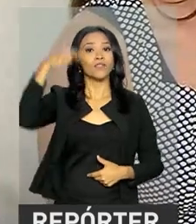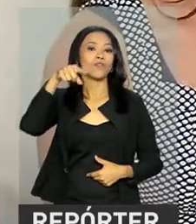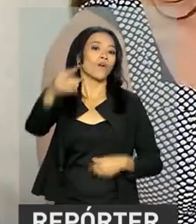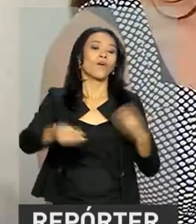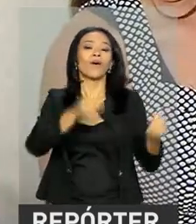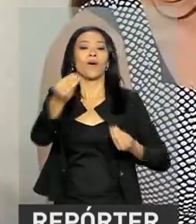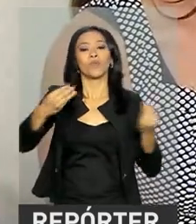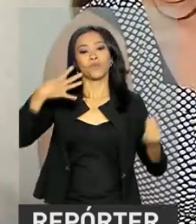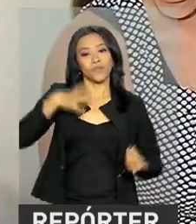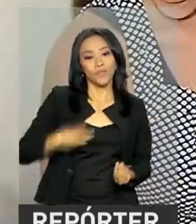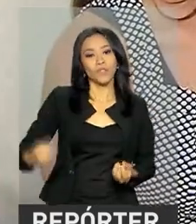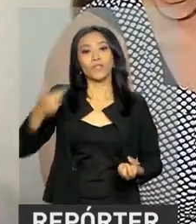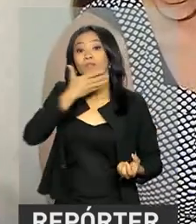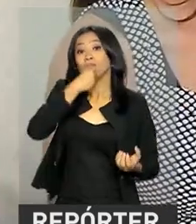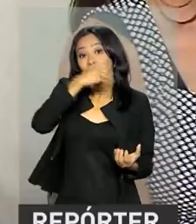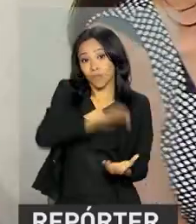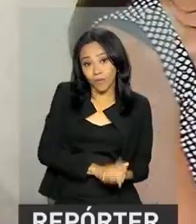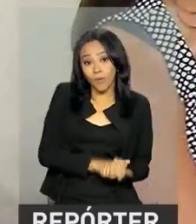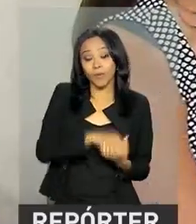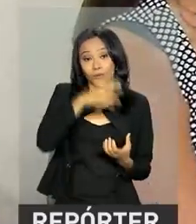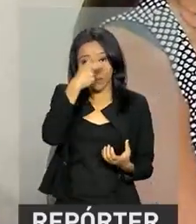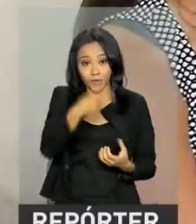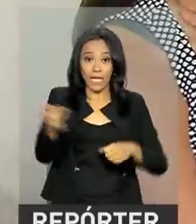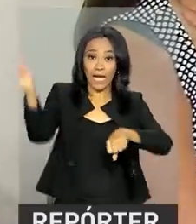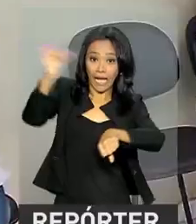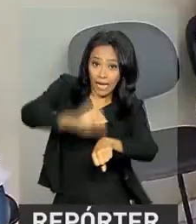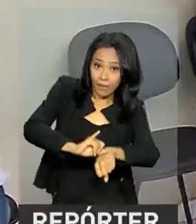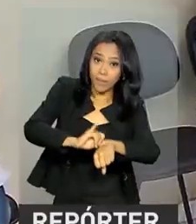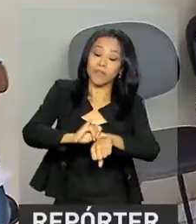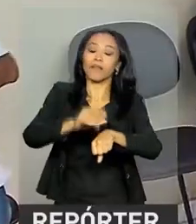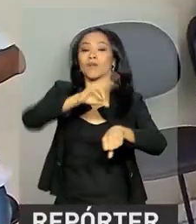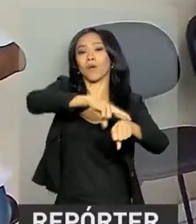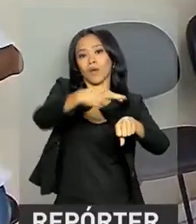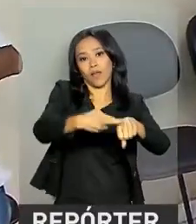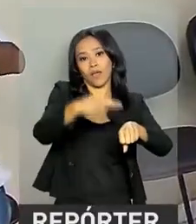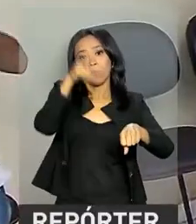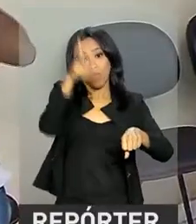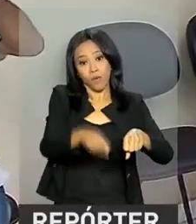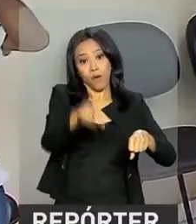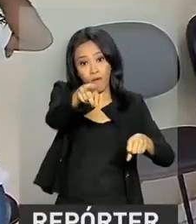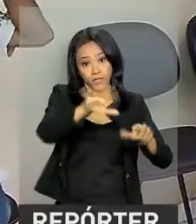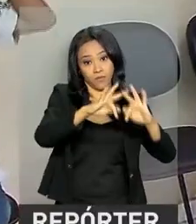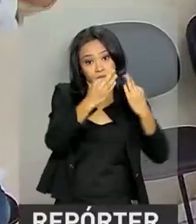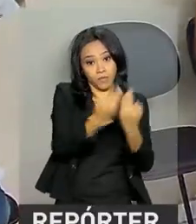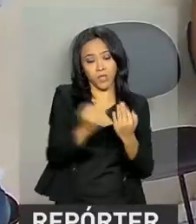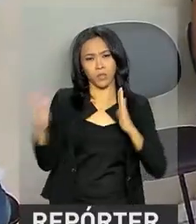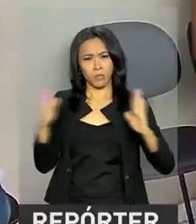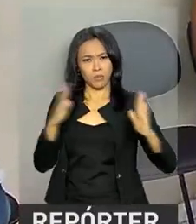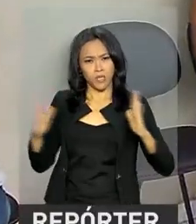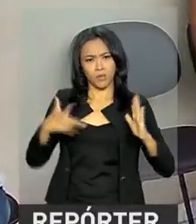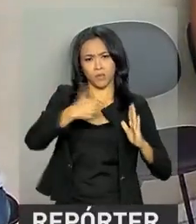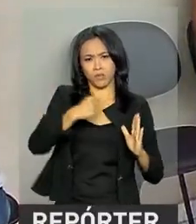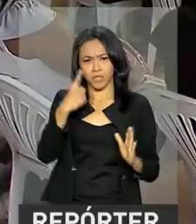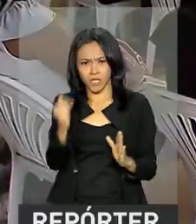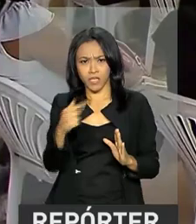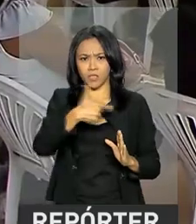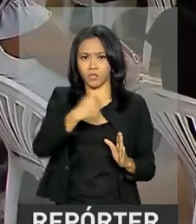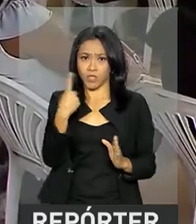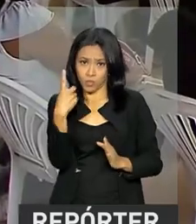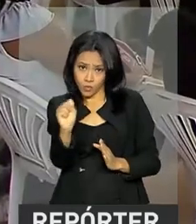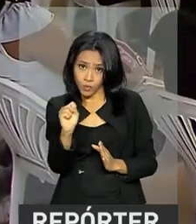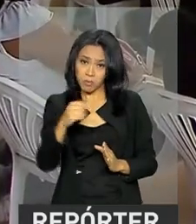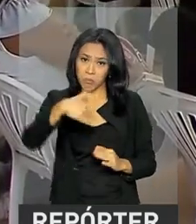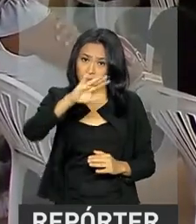os filhos e o marido para Boa Vista, capital de Roraima. Assim como ela, entre 2017 e 2018,